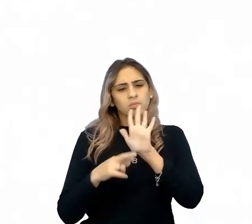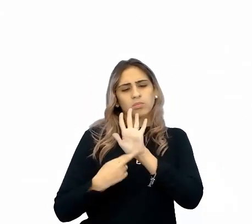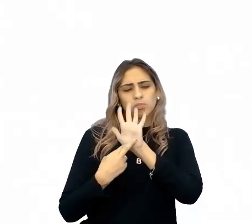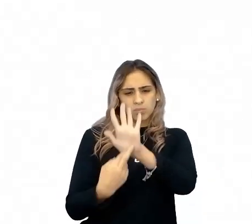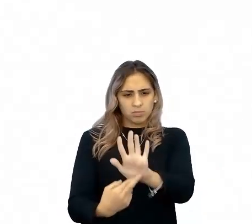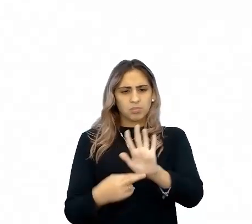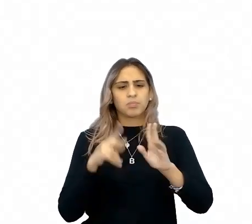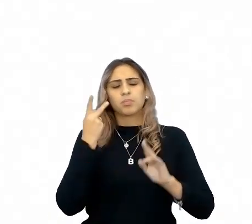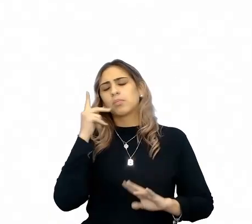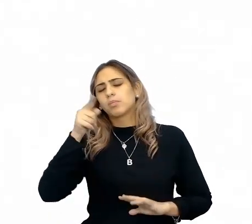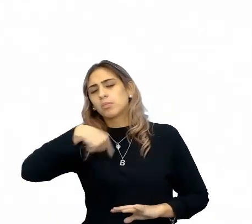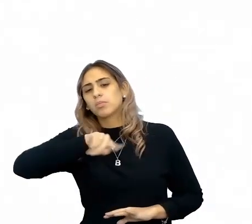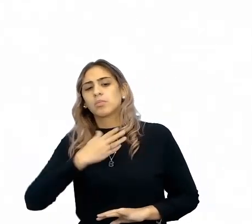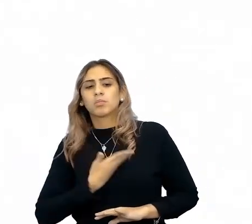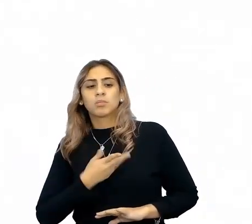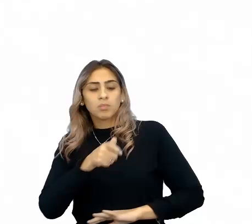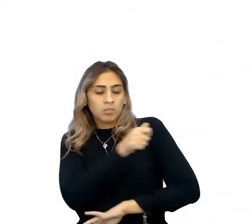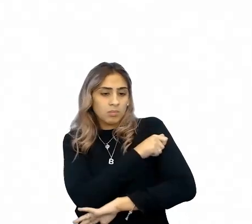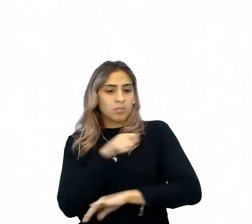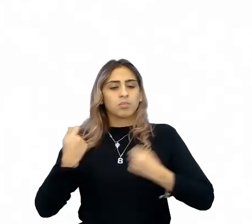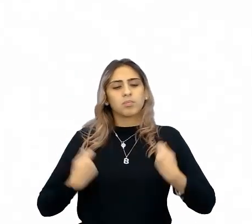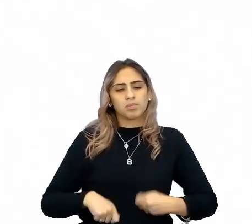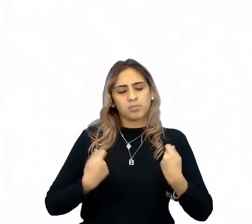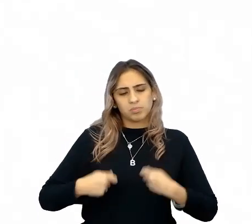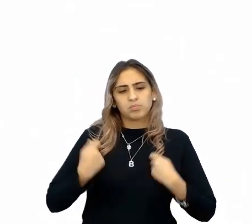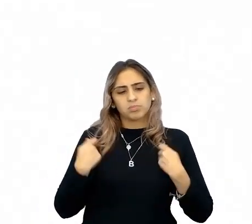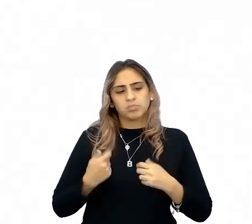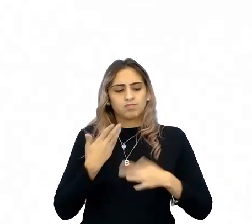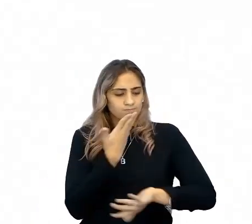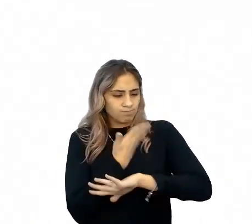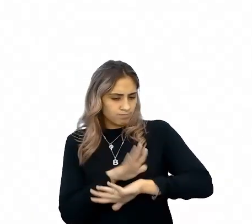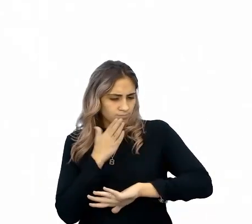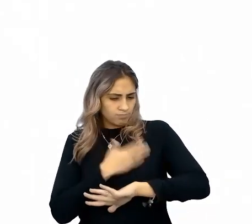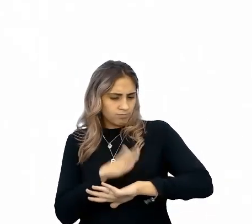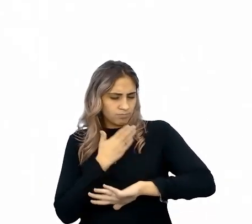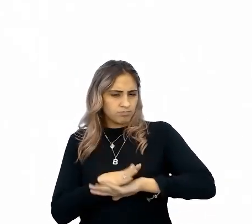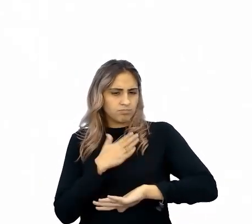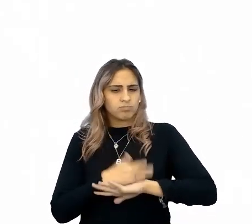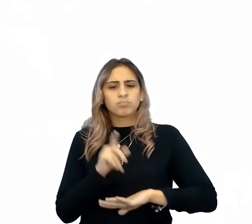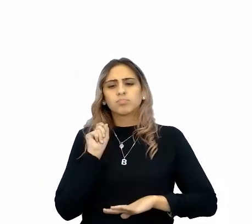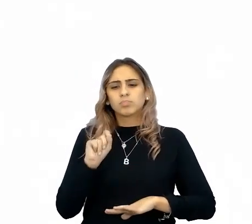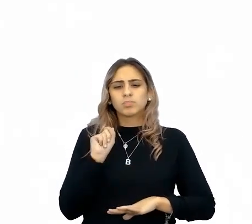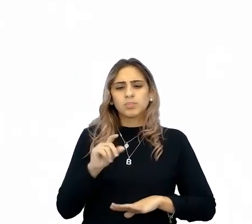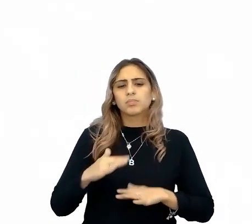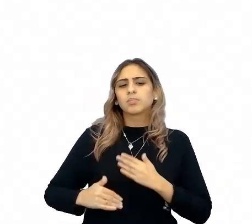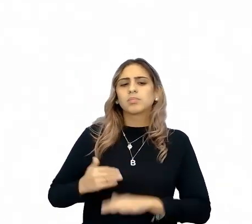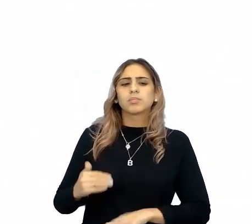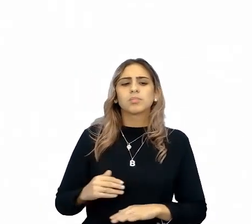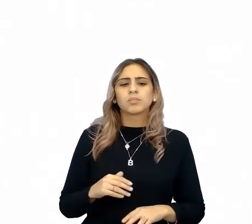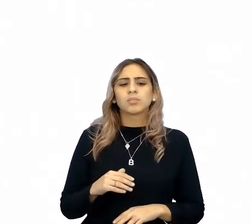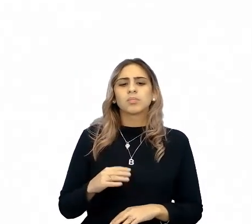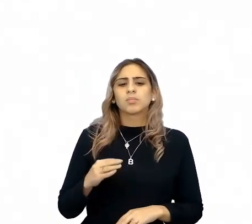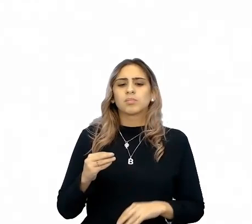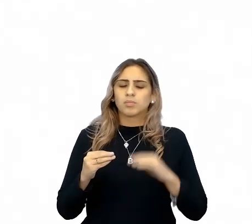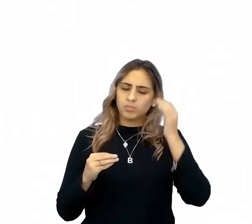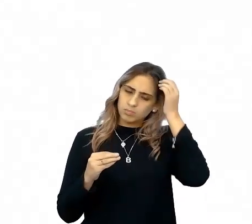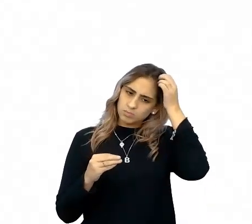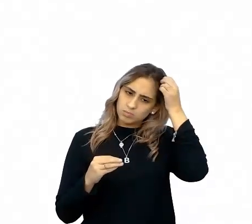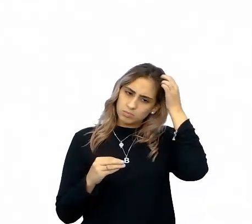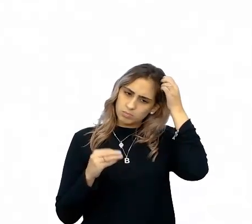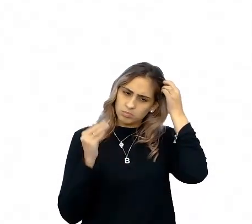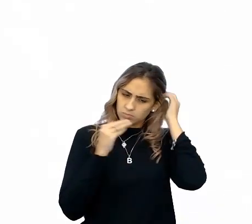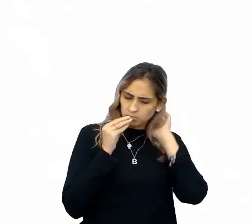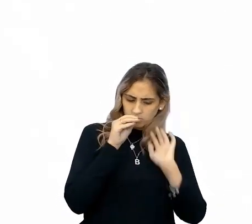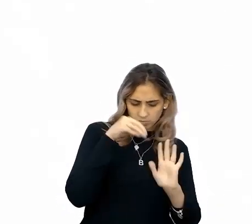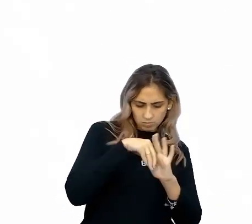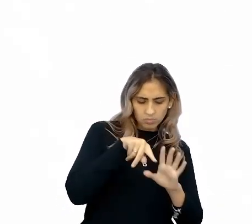pelos colegas, os estudantes terão que exercitar a distinção entre fato, trazido pelo